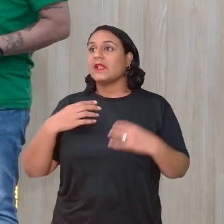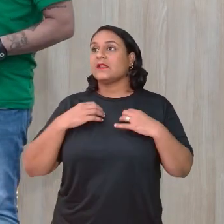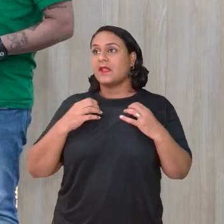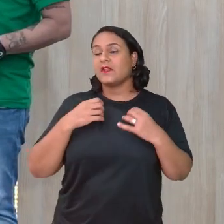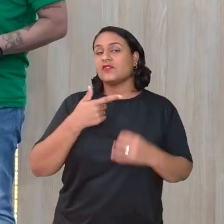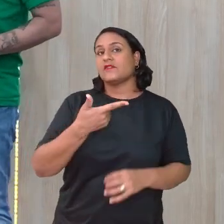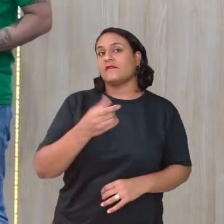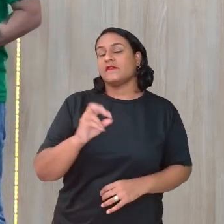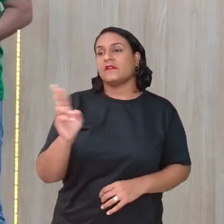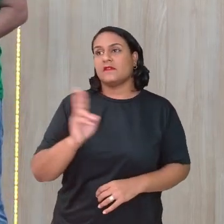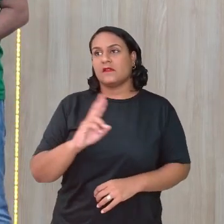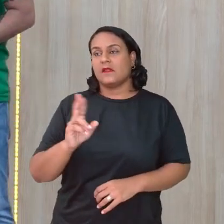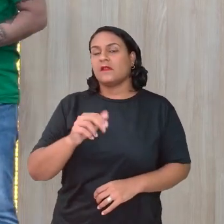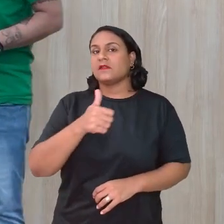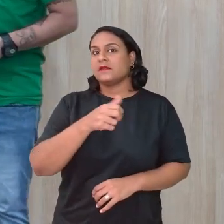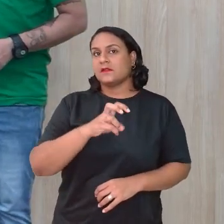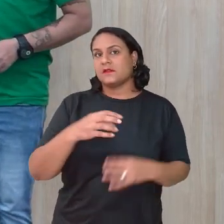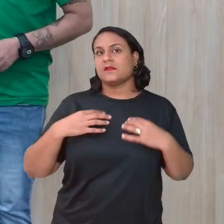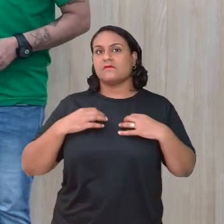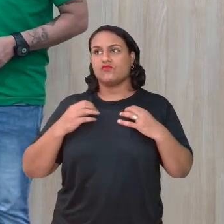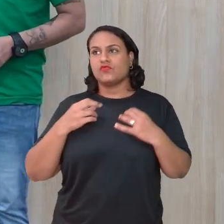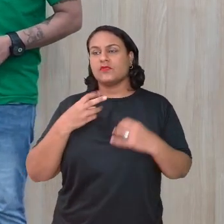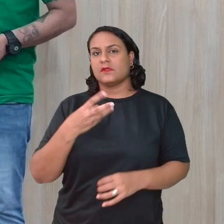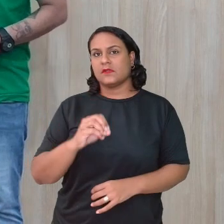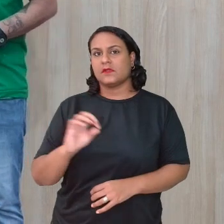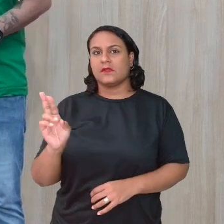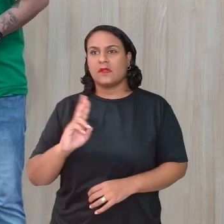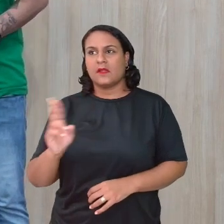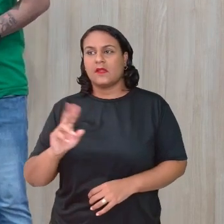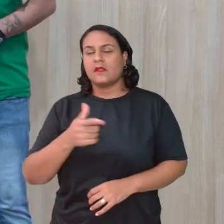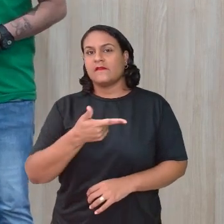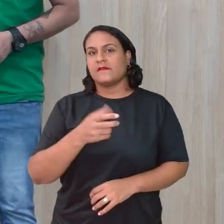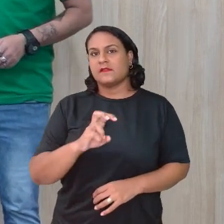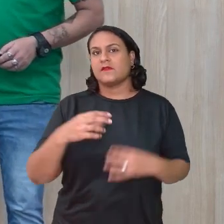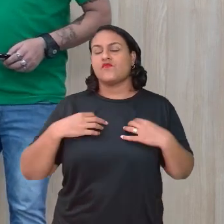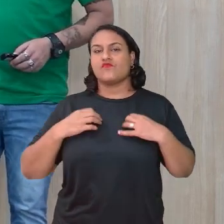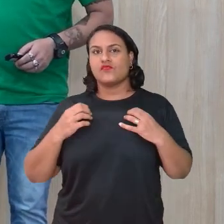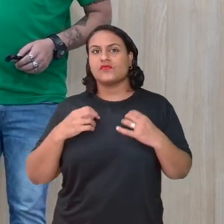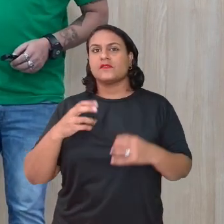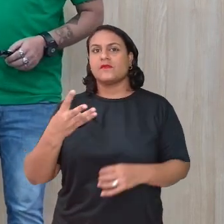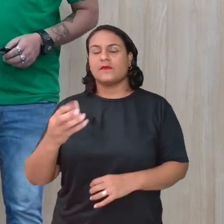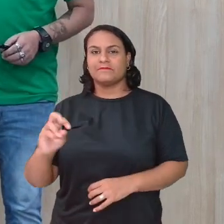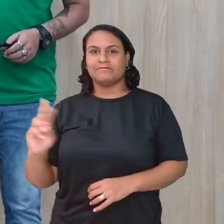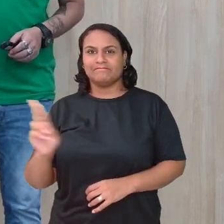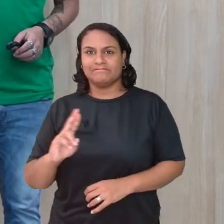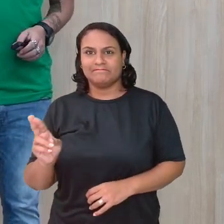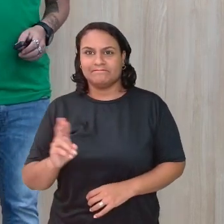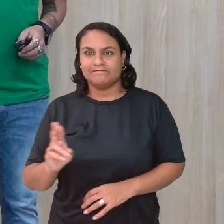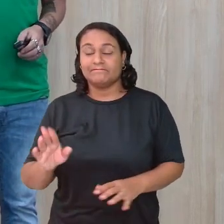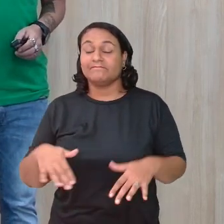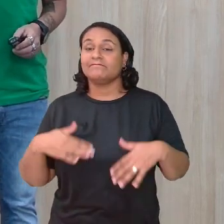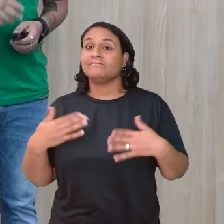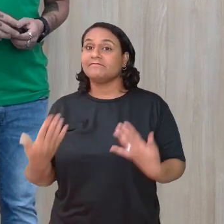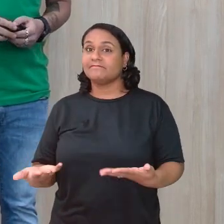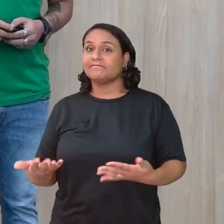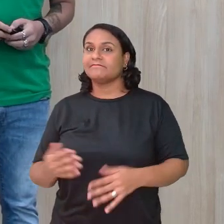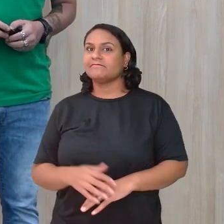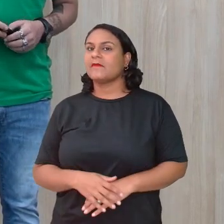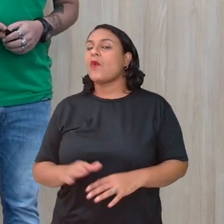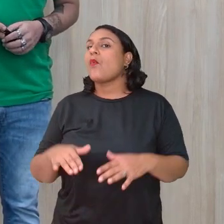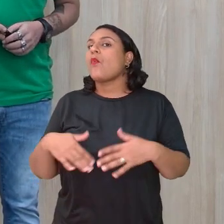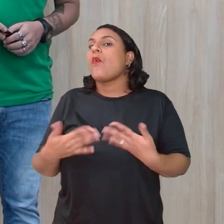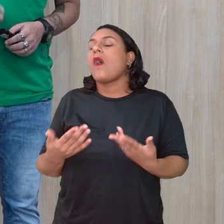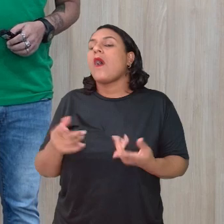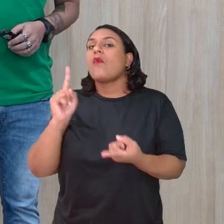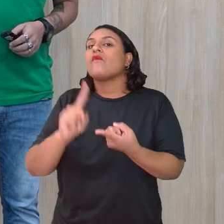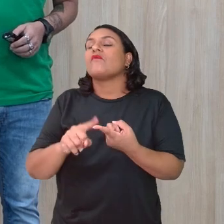de R$20, 15 blusas de R$30 e 25 blusas de R$40. Então, quem são os casos